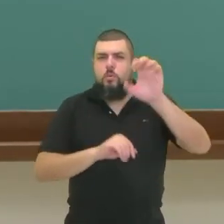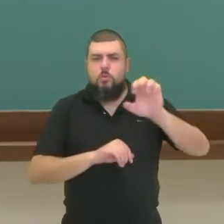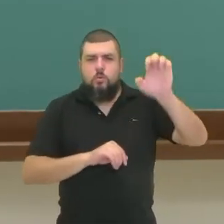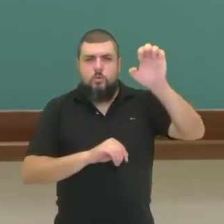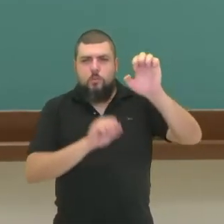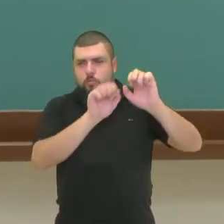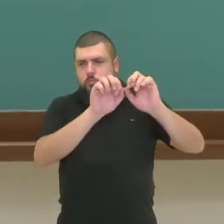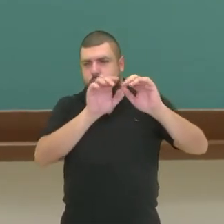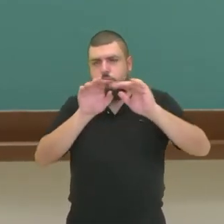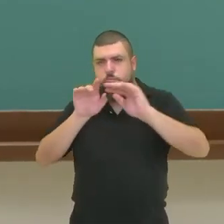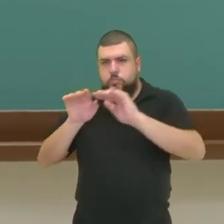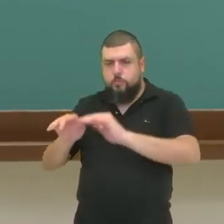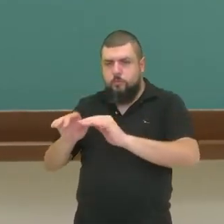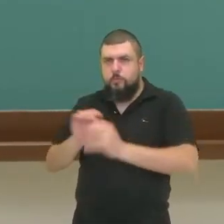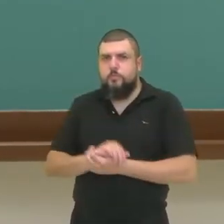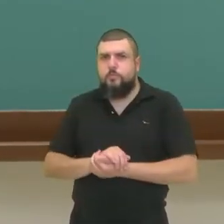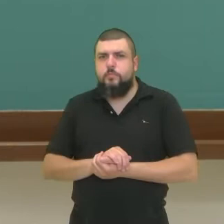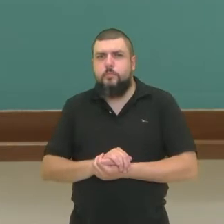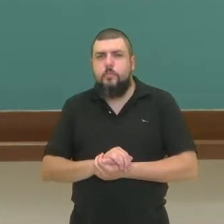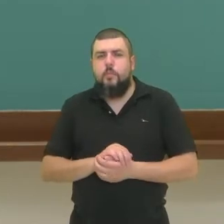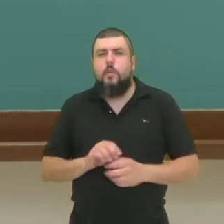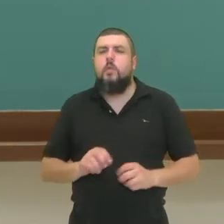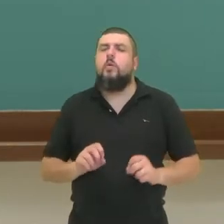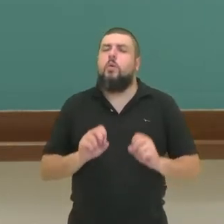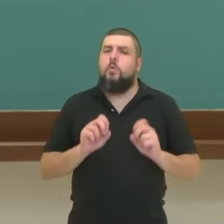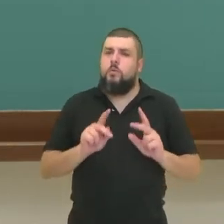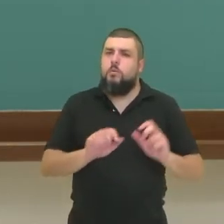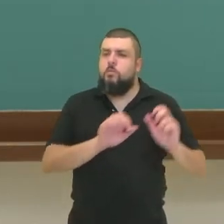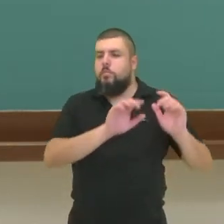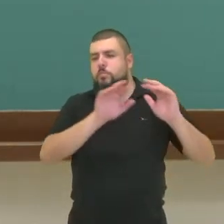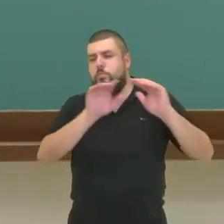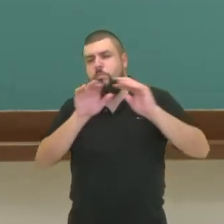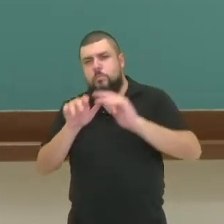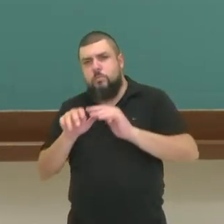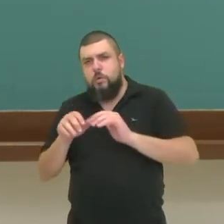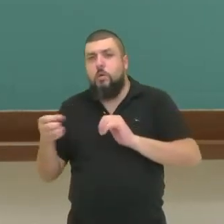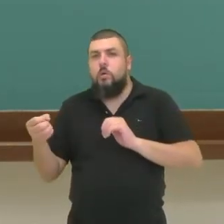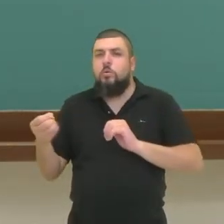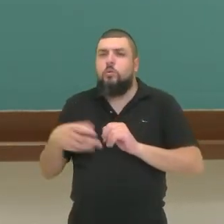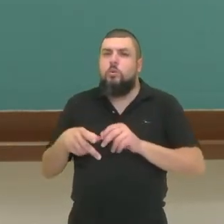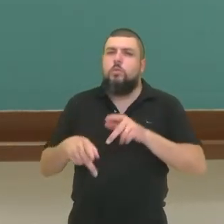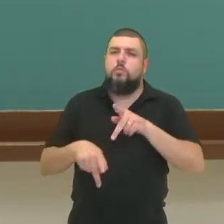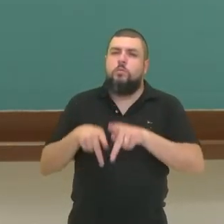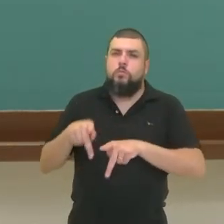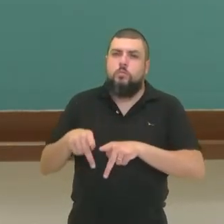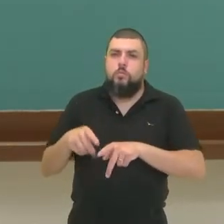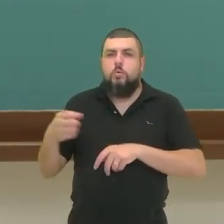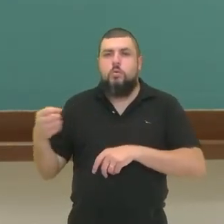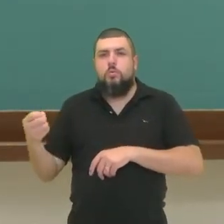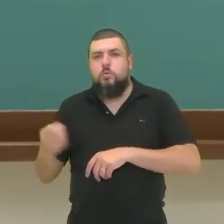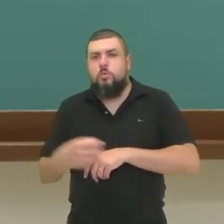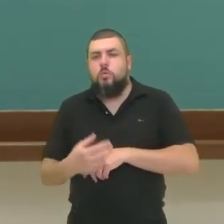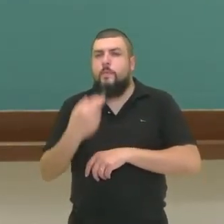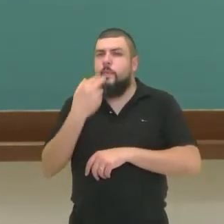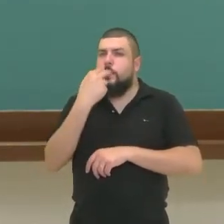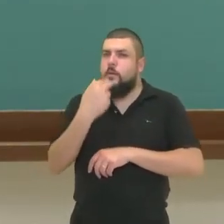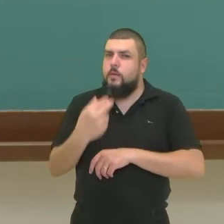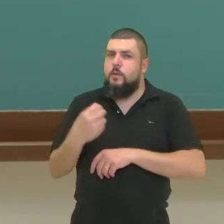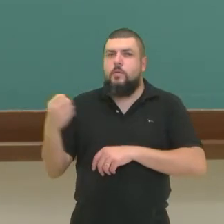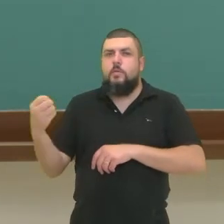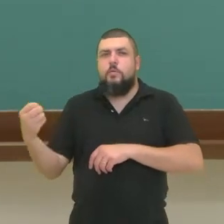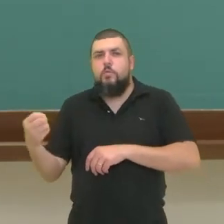novos povos, novos conflitos, novas separações, novas línguas e novas